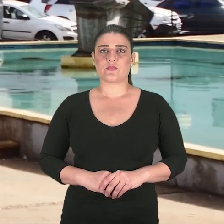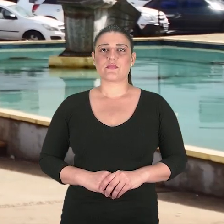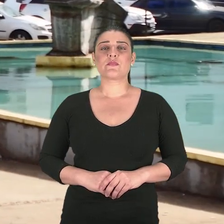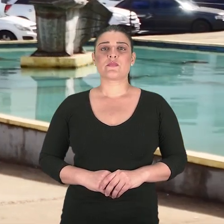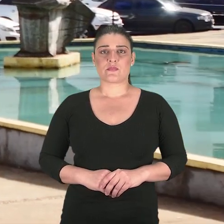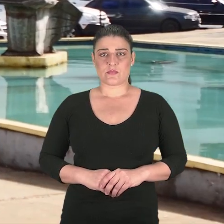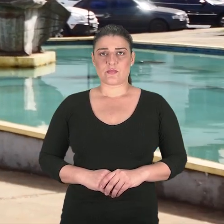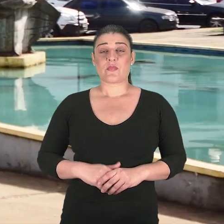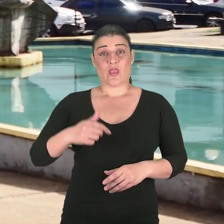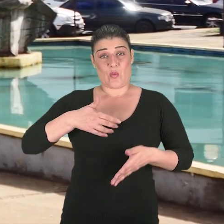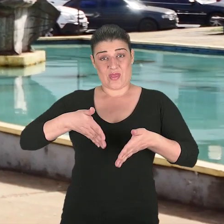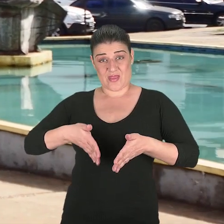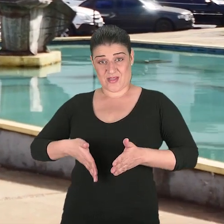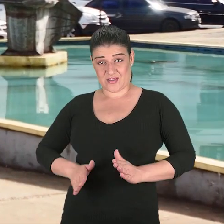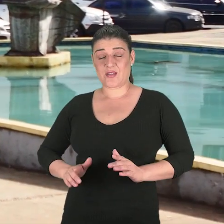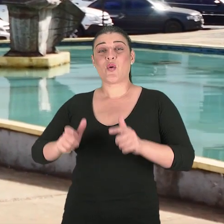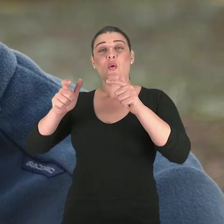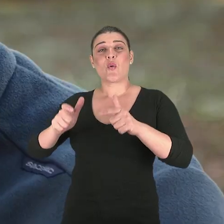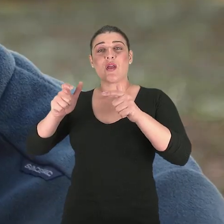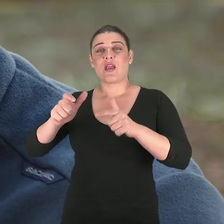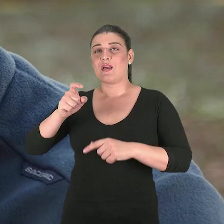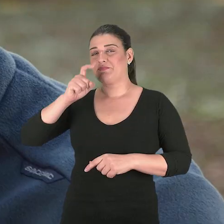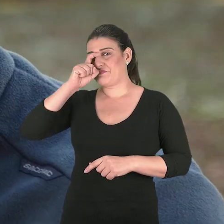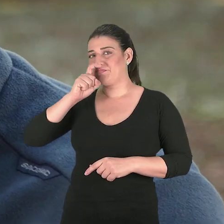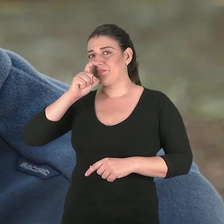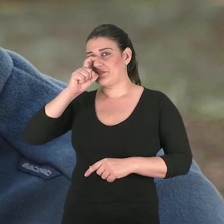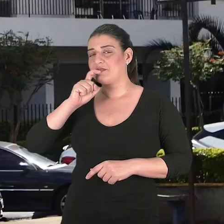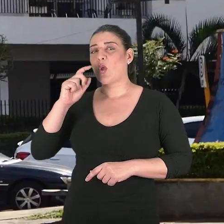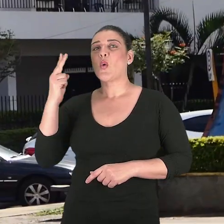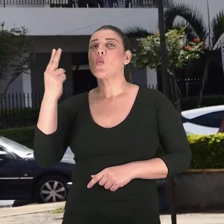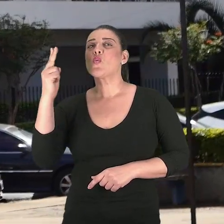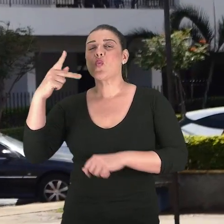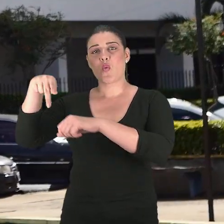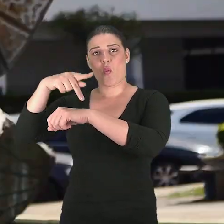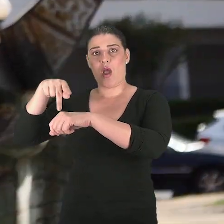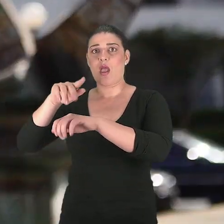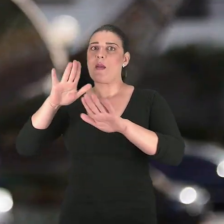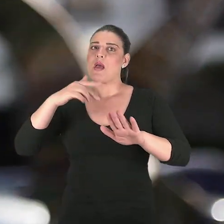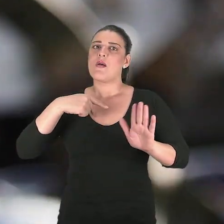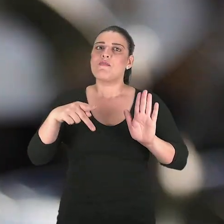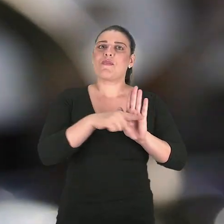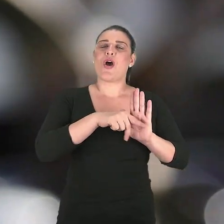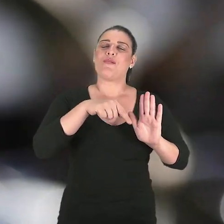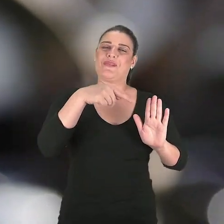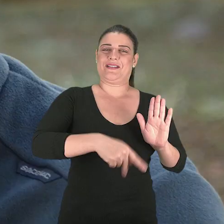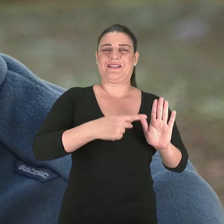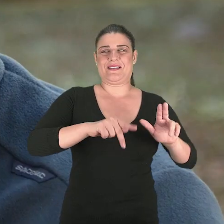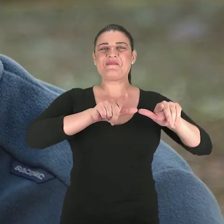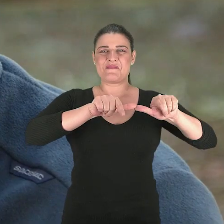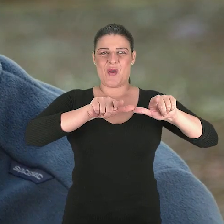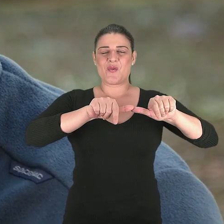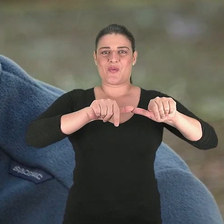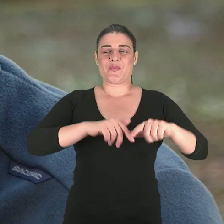Embora eu fui concebido em Montevideo, no Uruguai, eu nasci em Bauru. Então sou brasileiro nato e bauruense. A